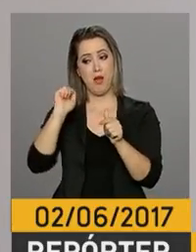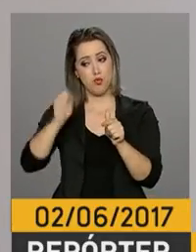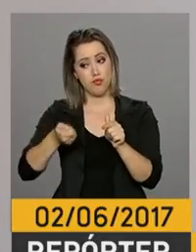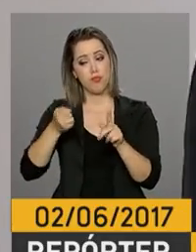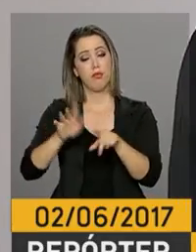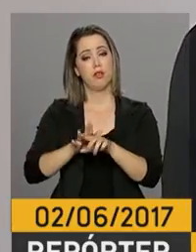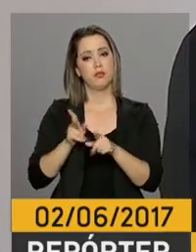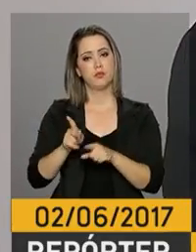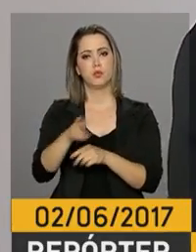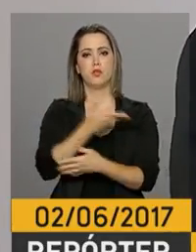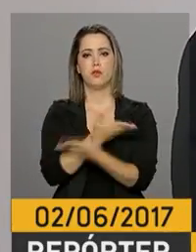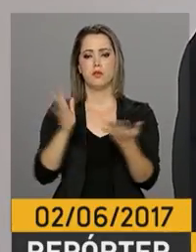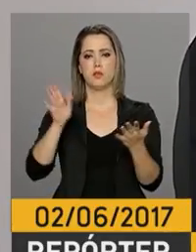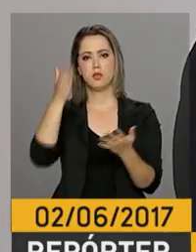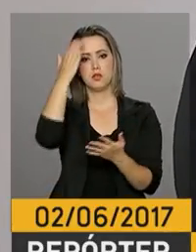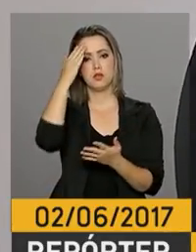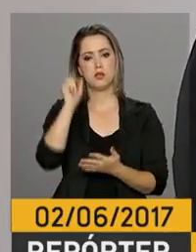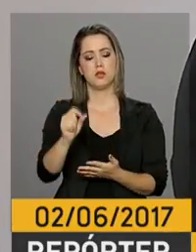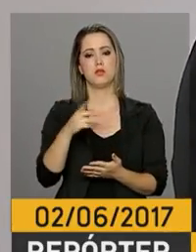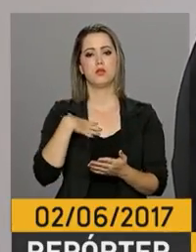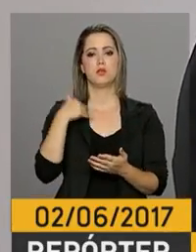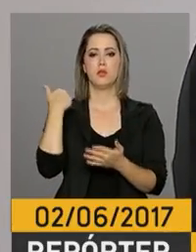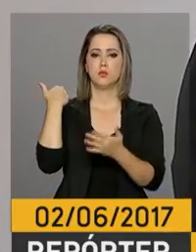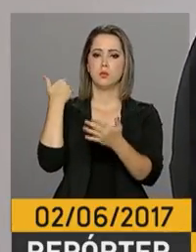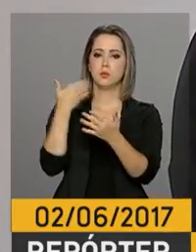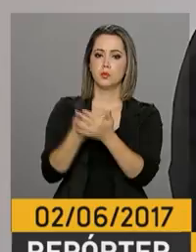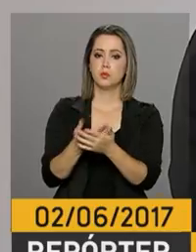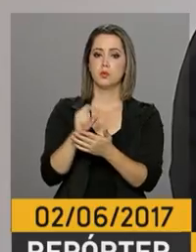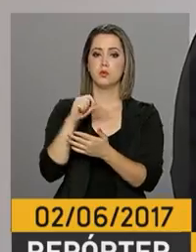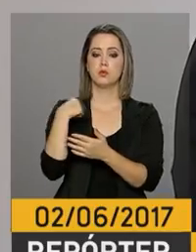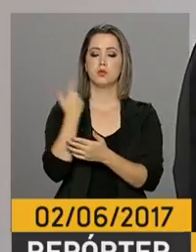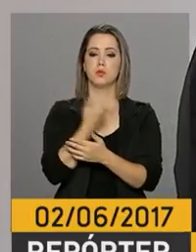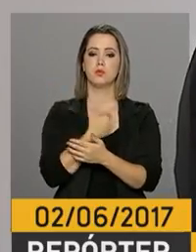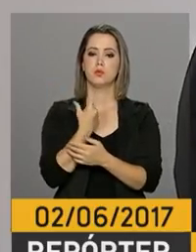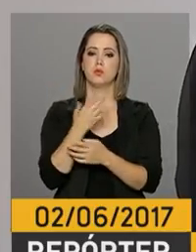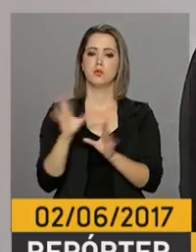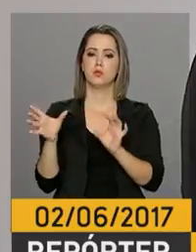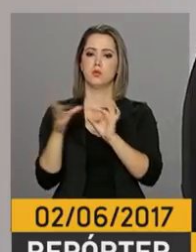em todas as nossas lojas do brasil